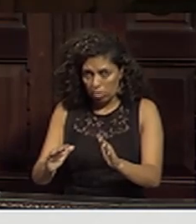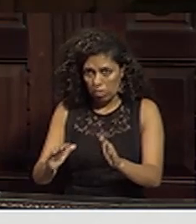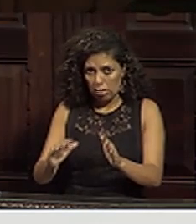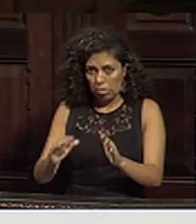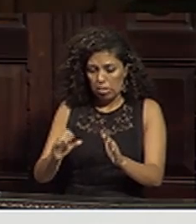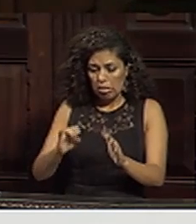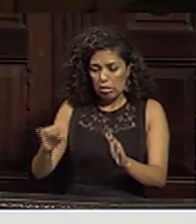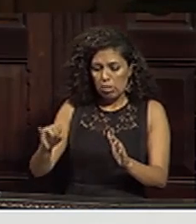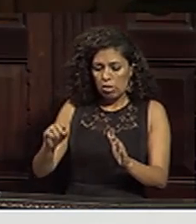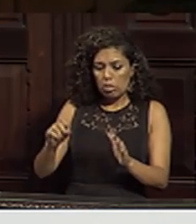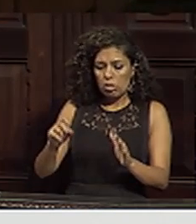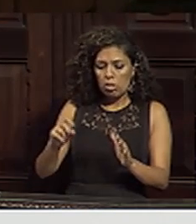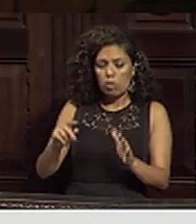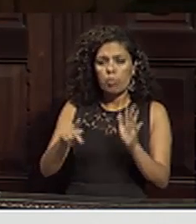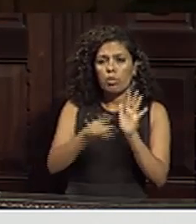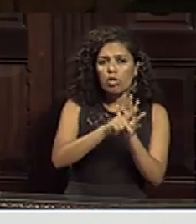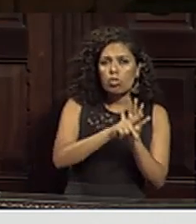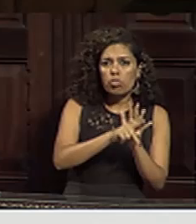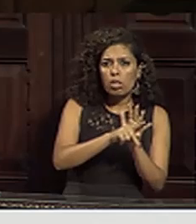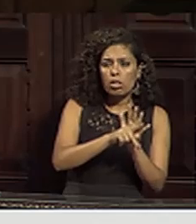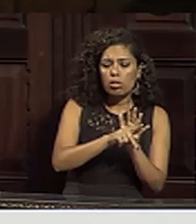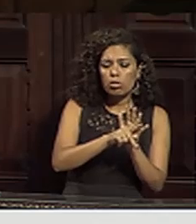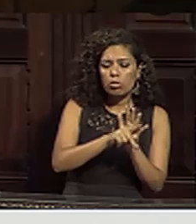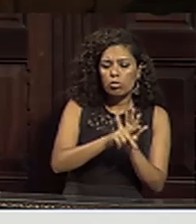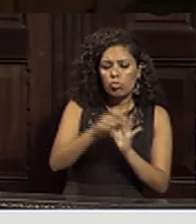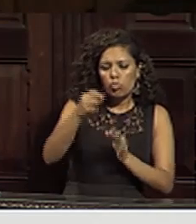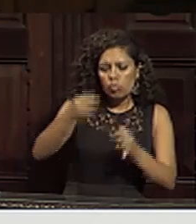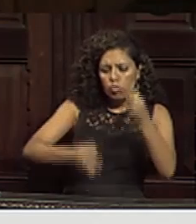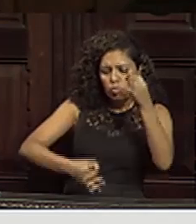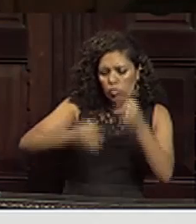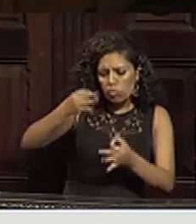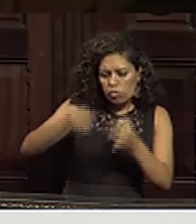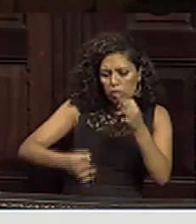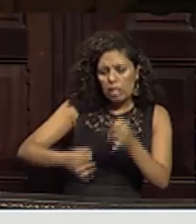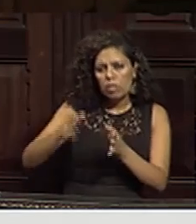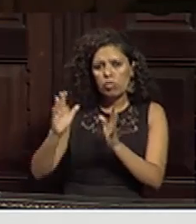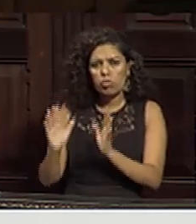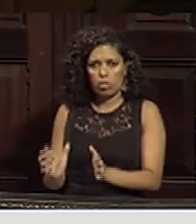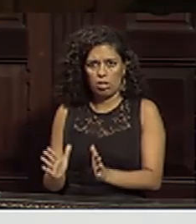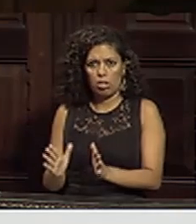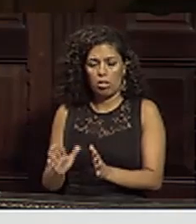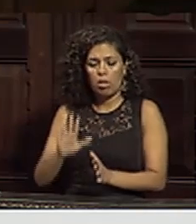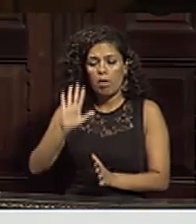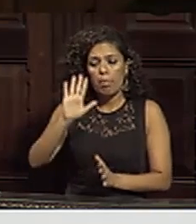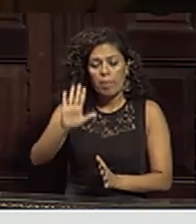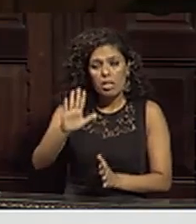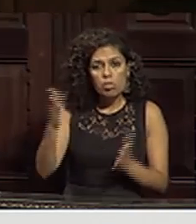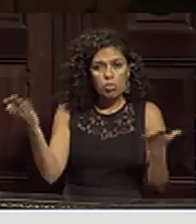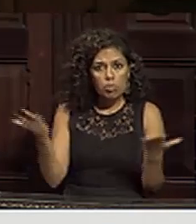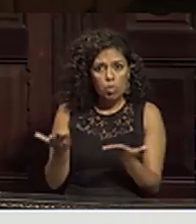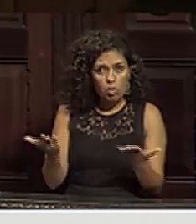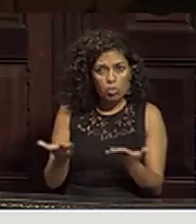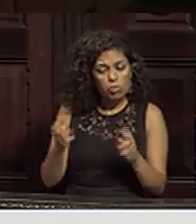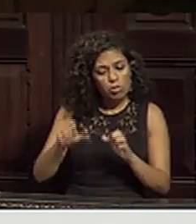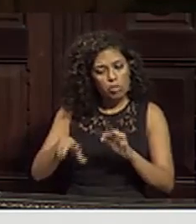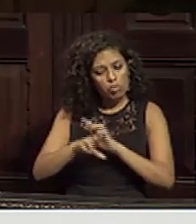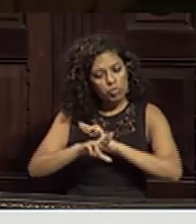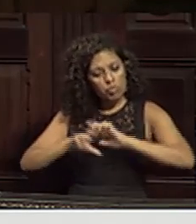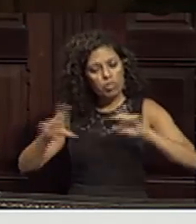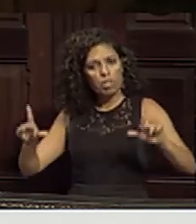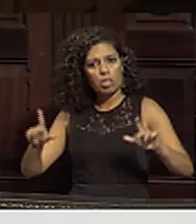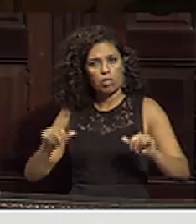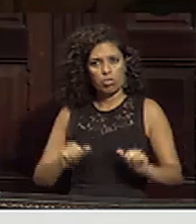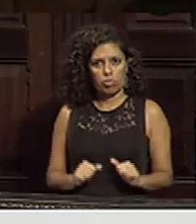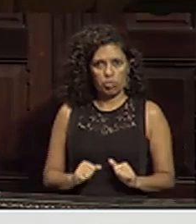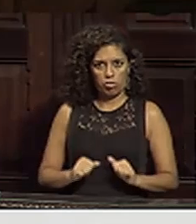transitado em julgado, mas que hoje, face o